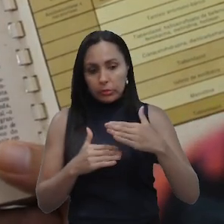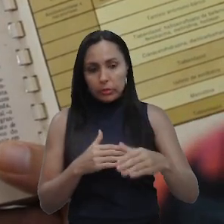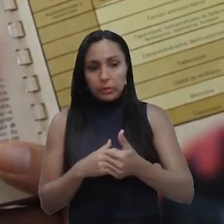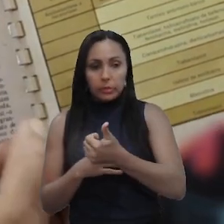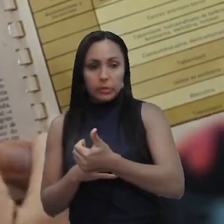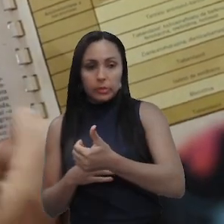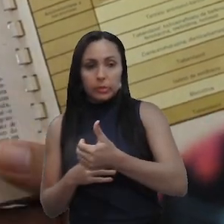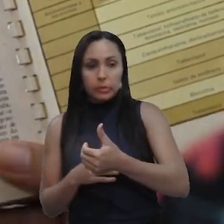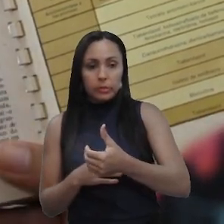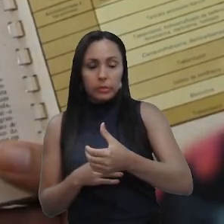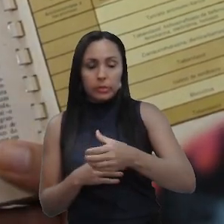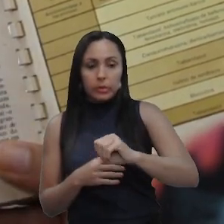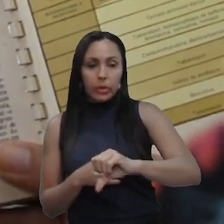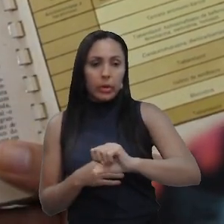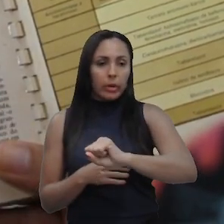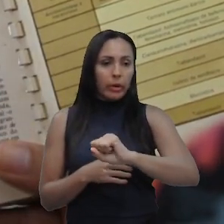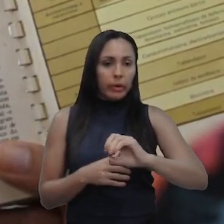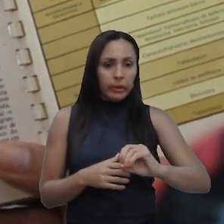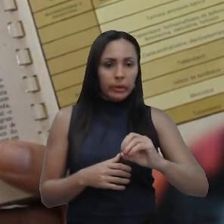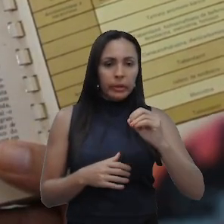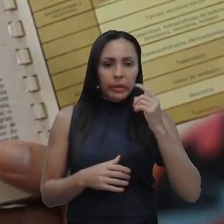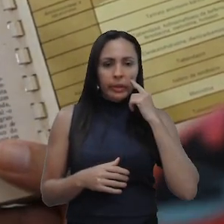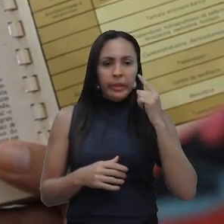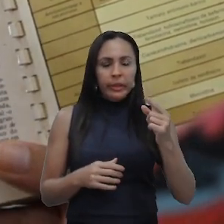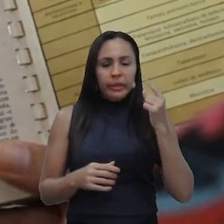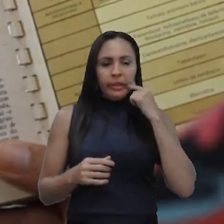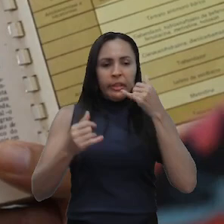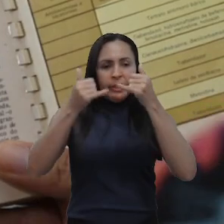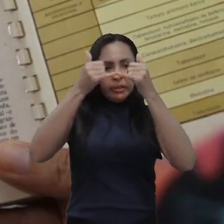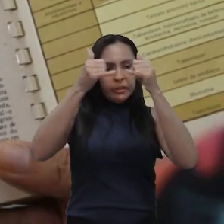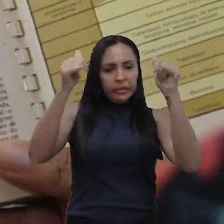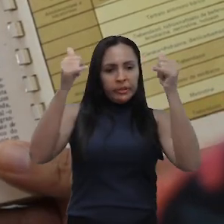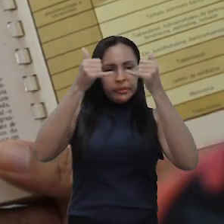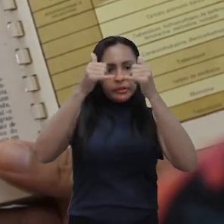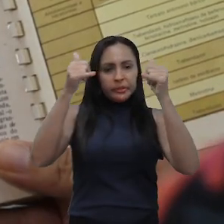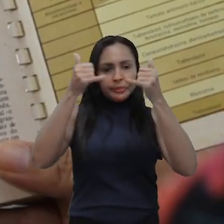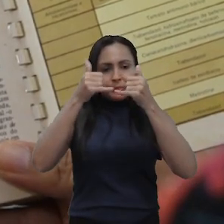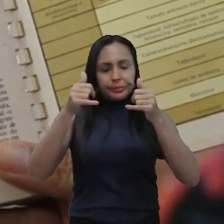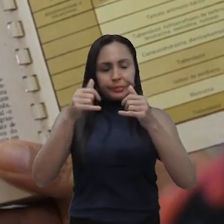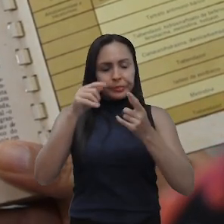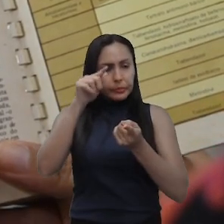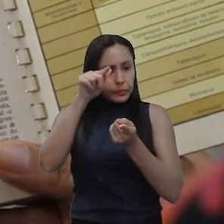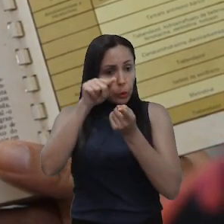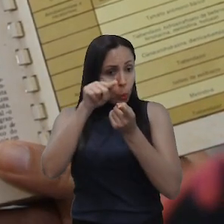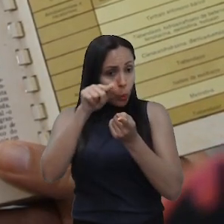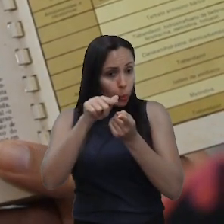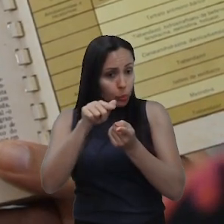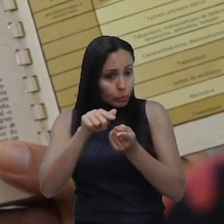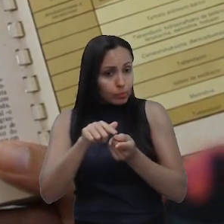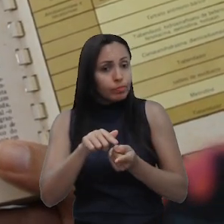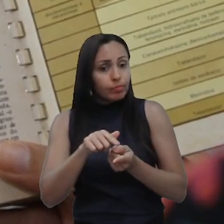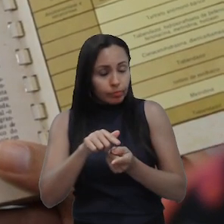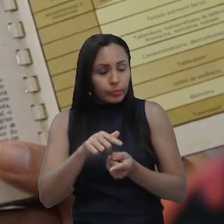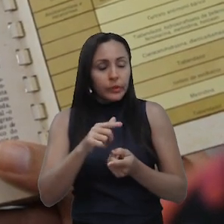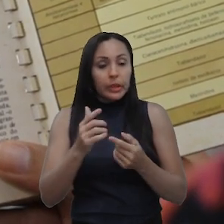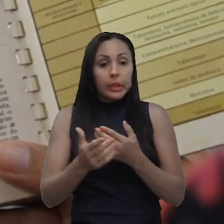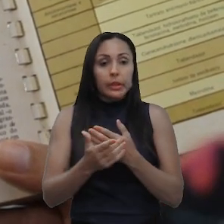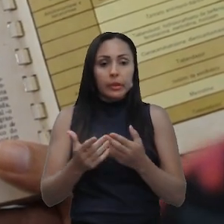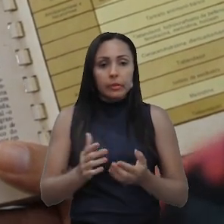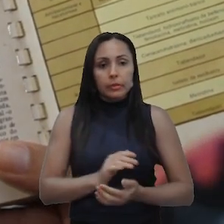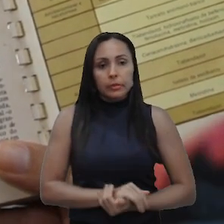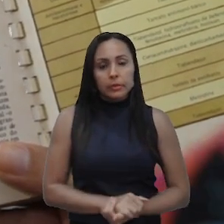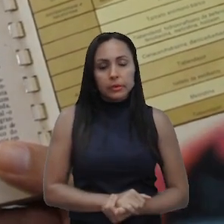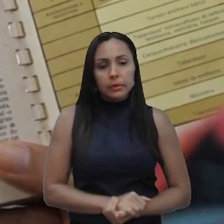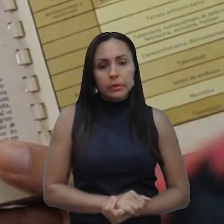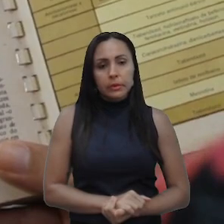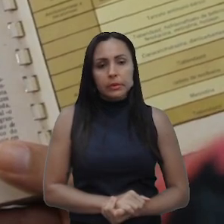anos 80, que é um entrealinhamento bastante curto entre uma linha e outra. Gente, isso aqui tem que ser muito bom de vista. Tem